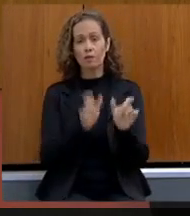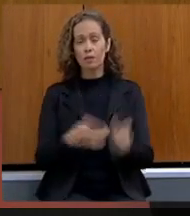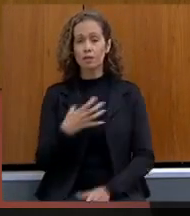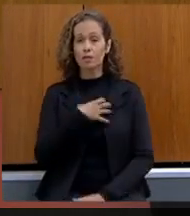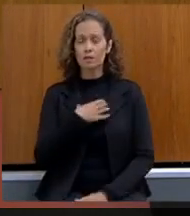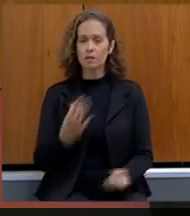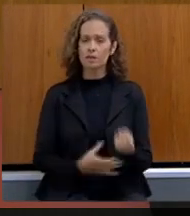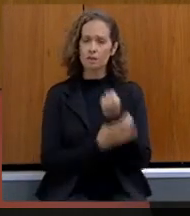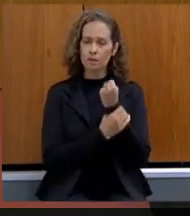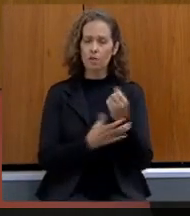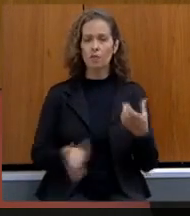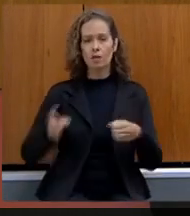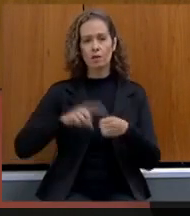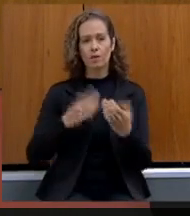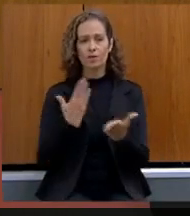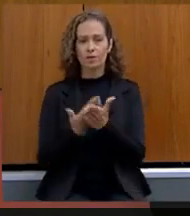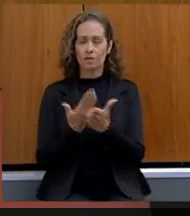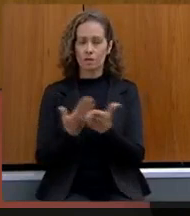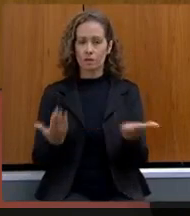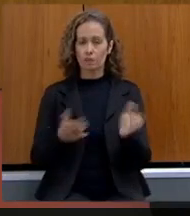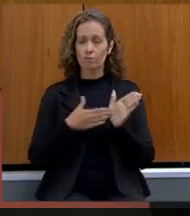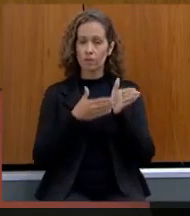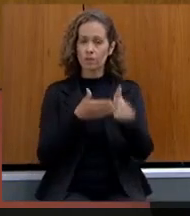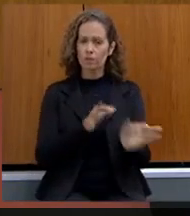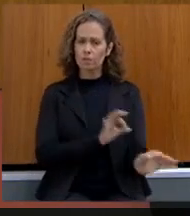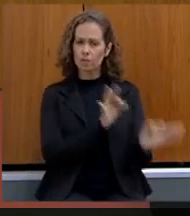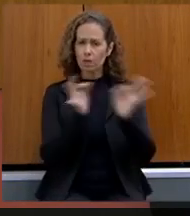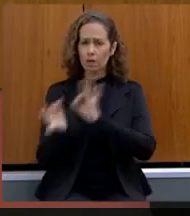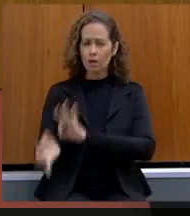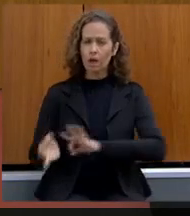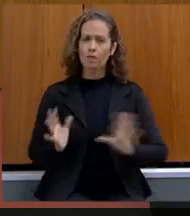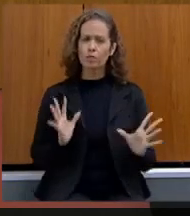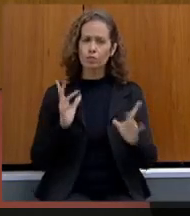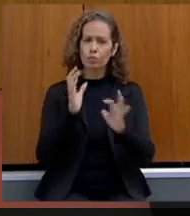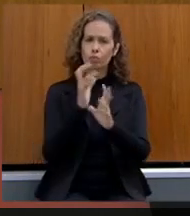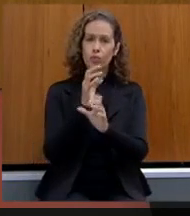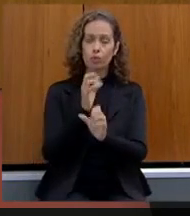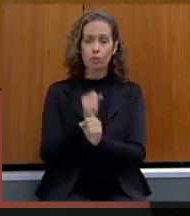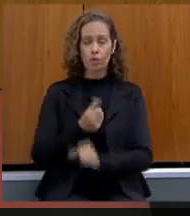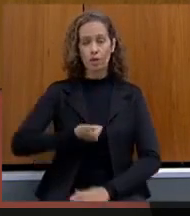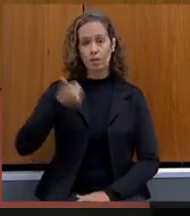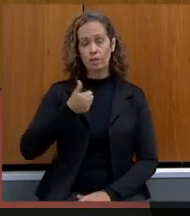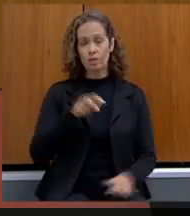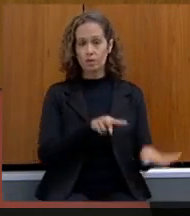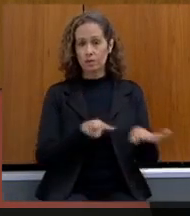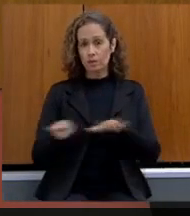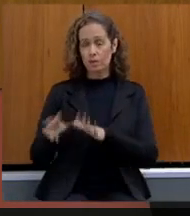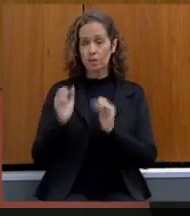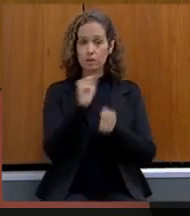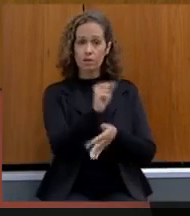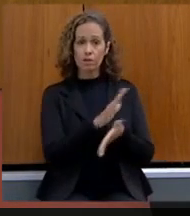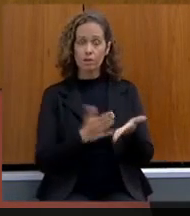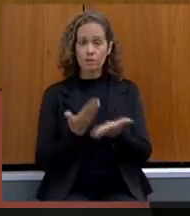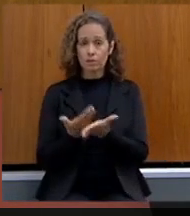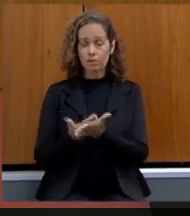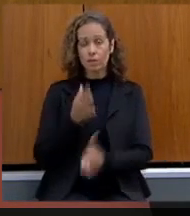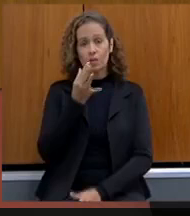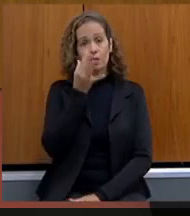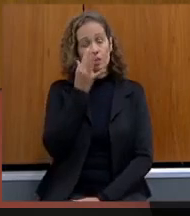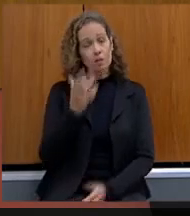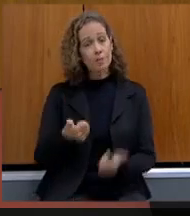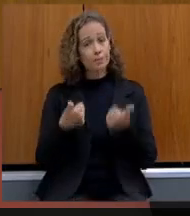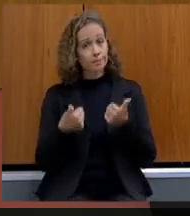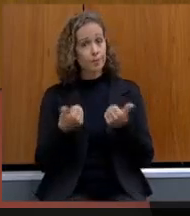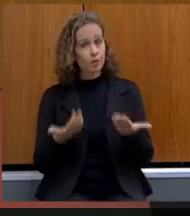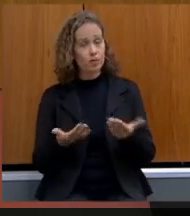sintam seguras pelo retorno né O que temos acompanhado de números em relação a primeira semana Nossa de atividades presenciais é muito